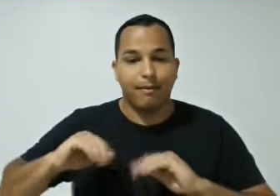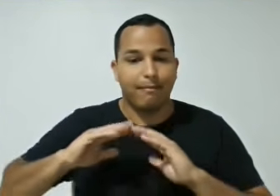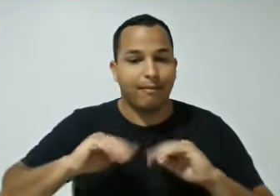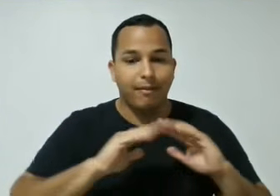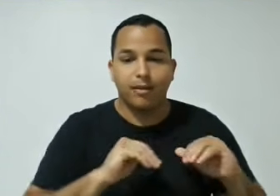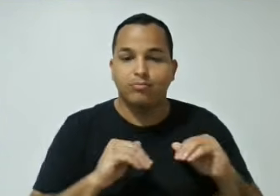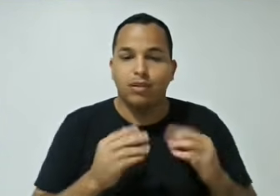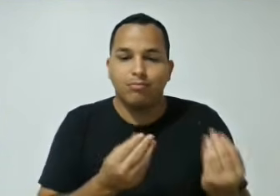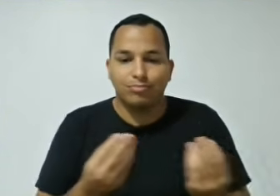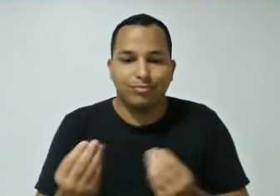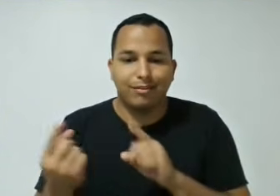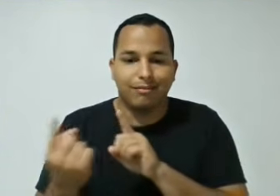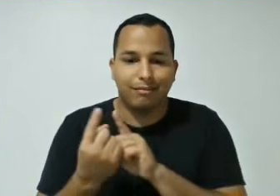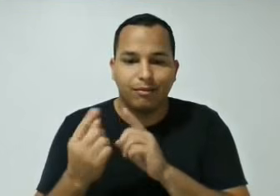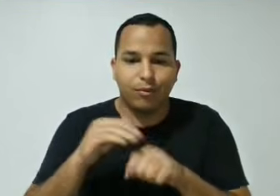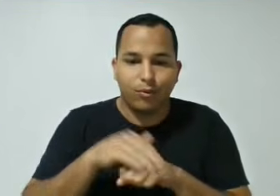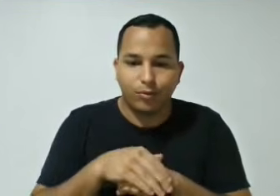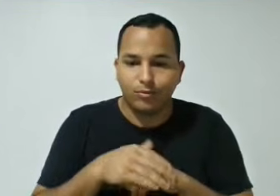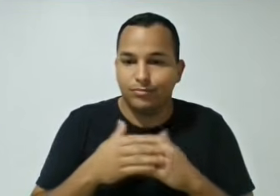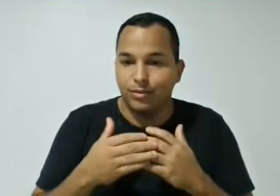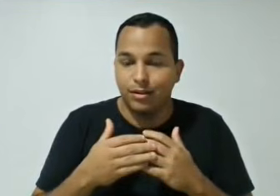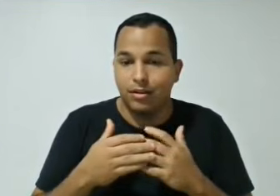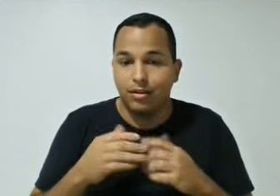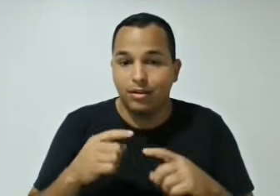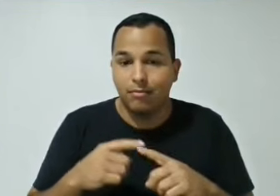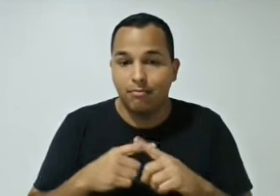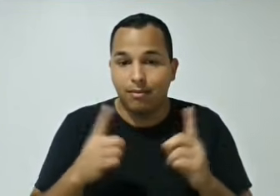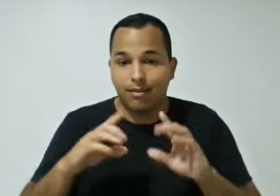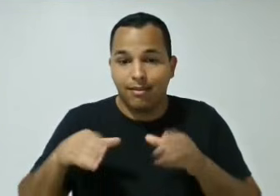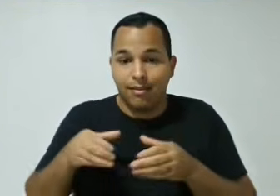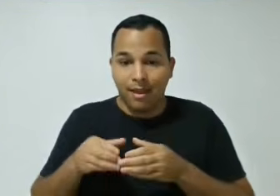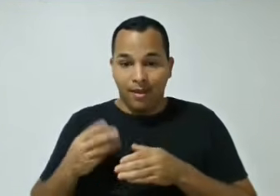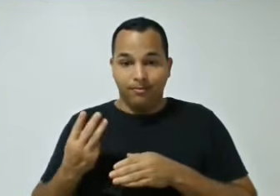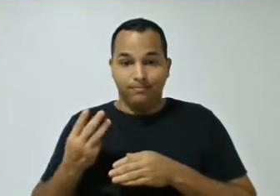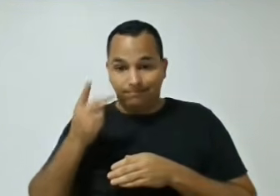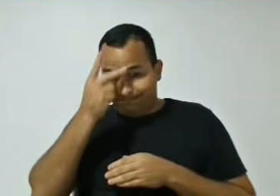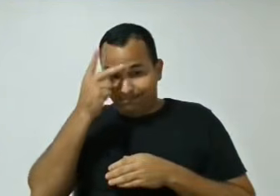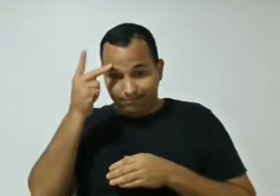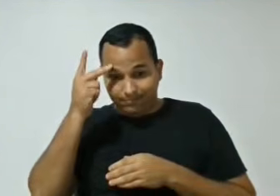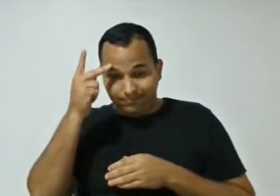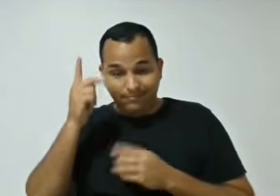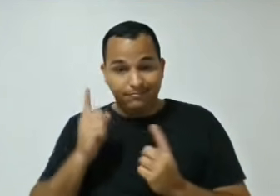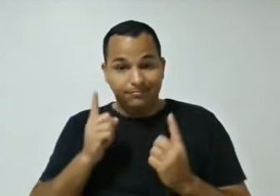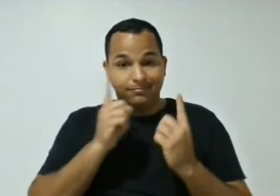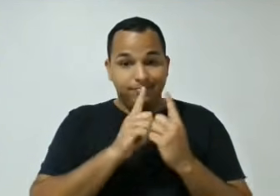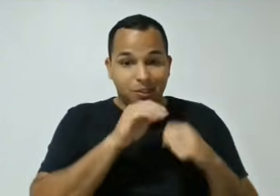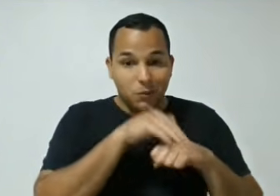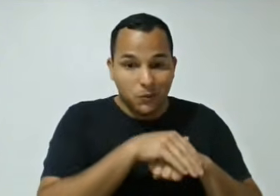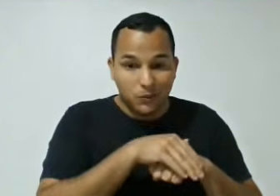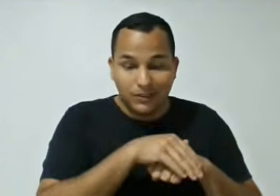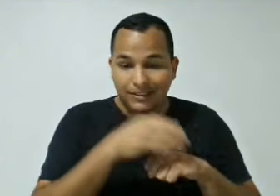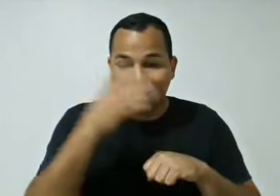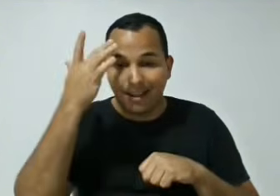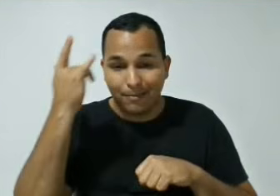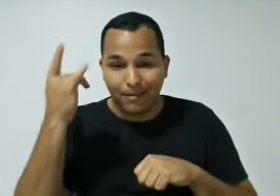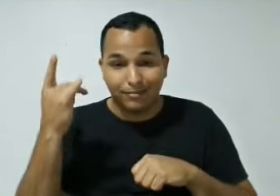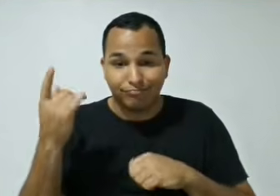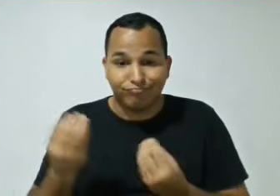atendimento noturno. Mas com uma equipe de 3 pessoas, se eu atendo de noite, amanhã vai ficar